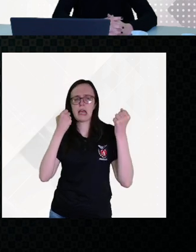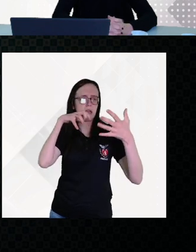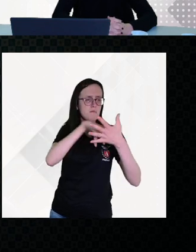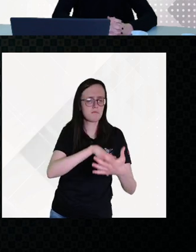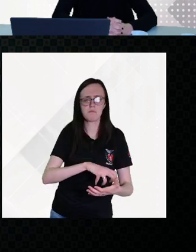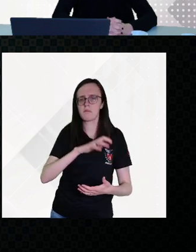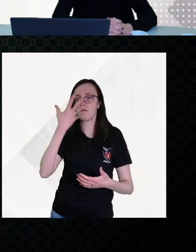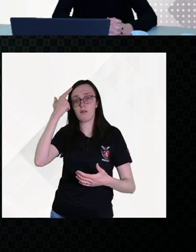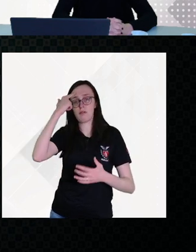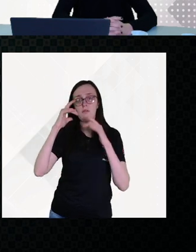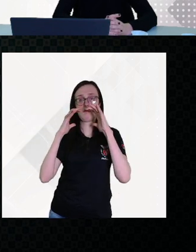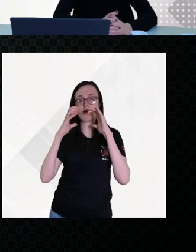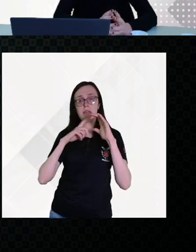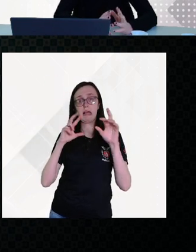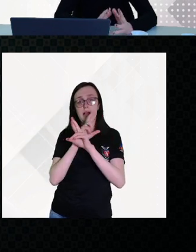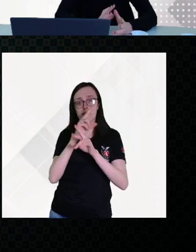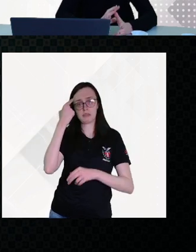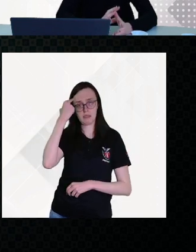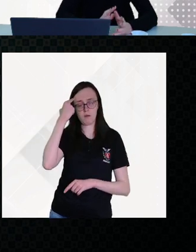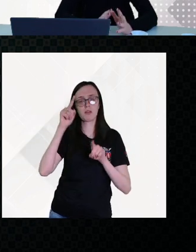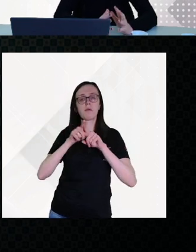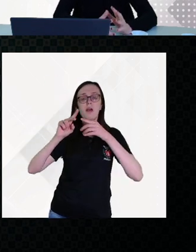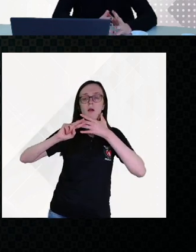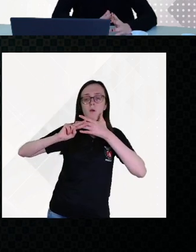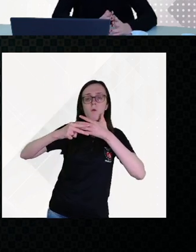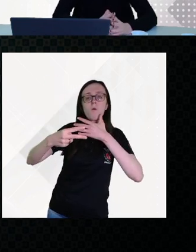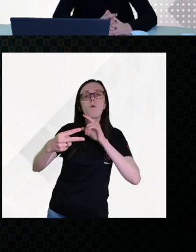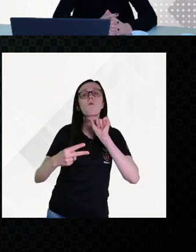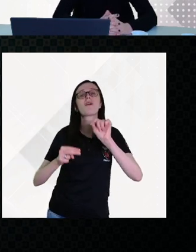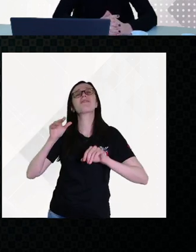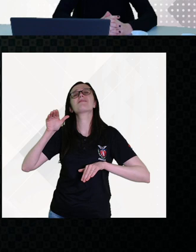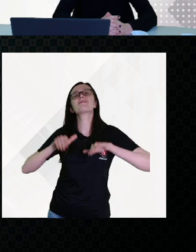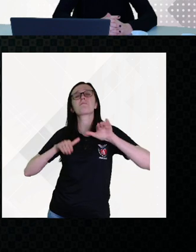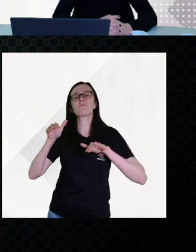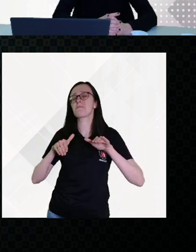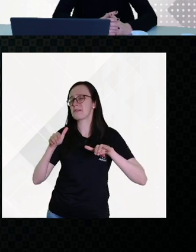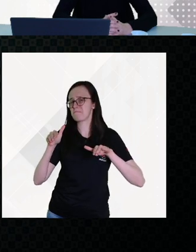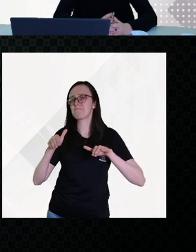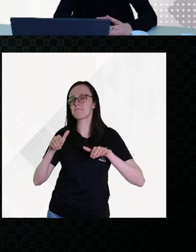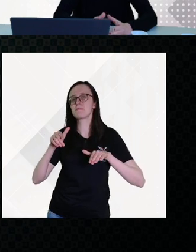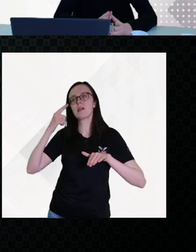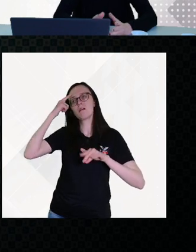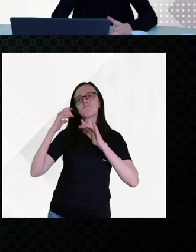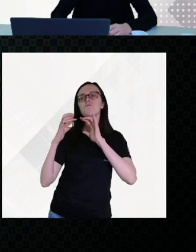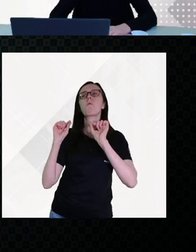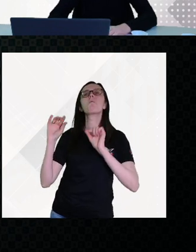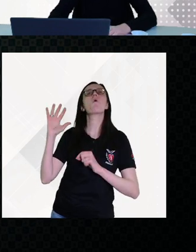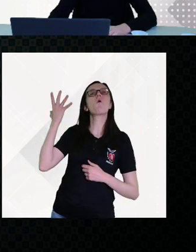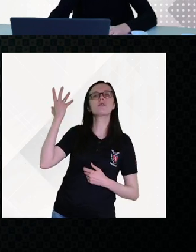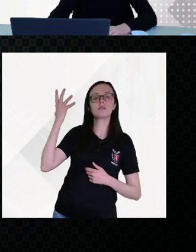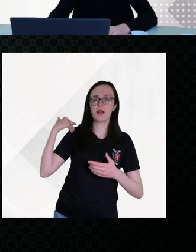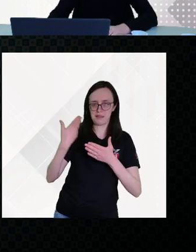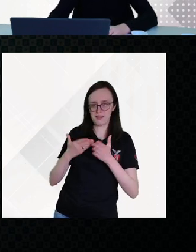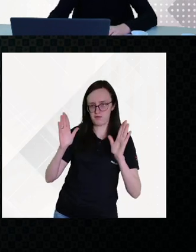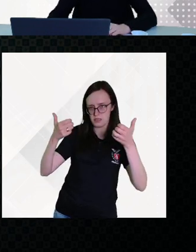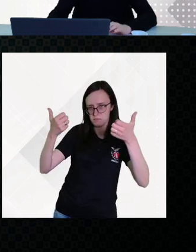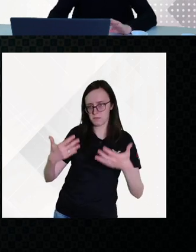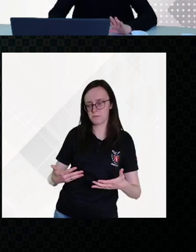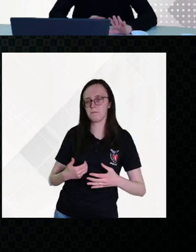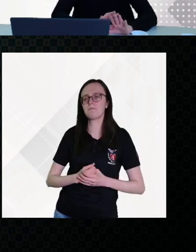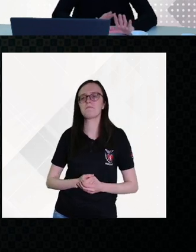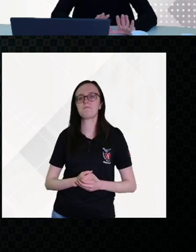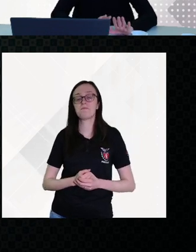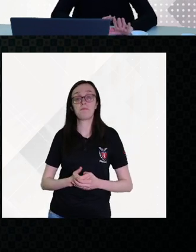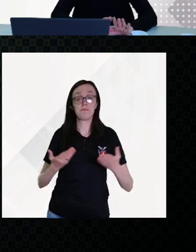alguma lesão cerebral, e que a sequela, né, vai depender muito dessa lesão, como a gente vem falando até agora, tá?